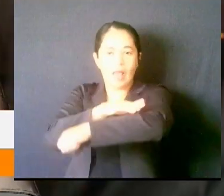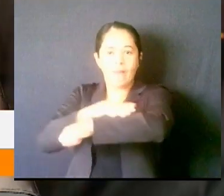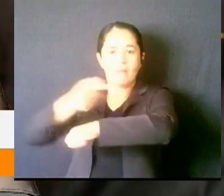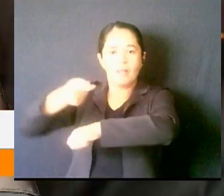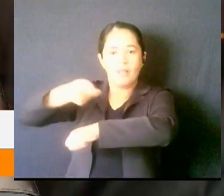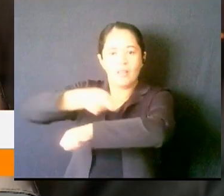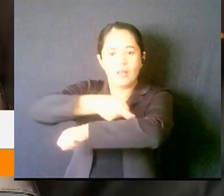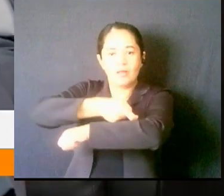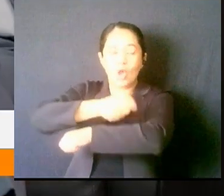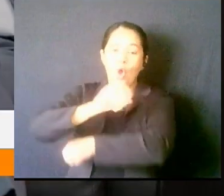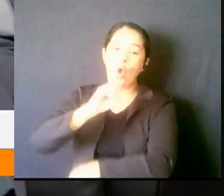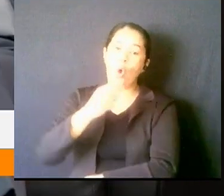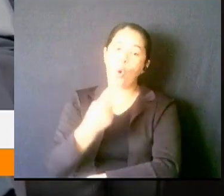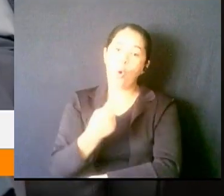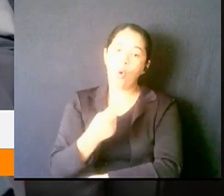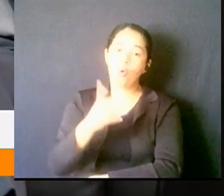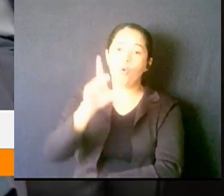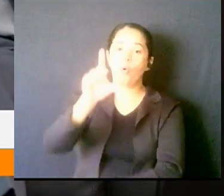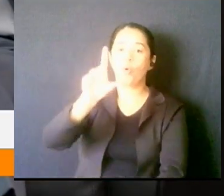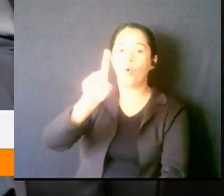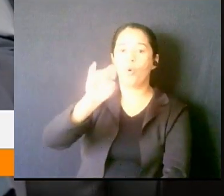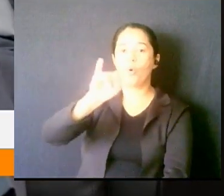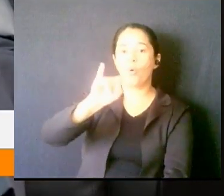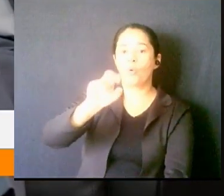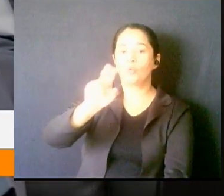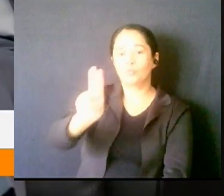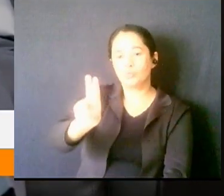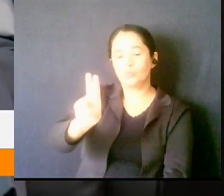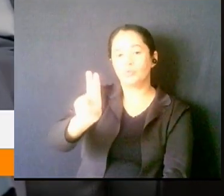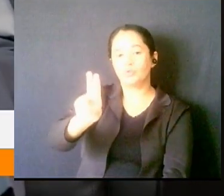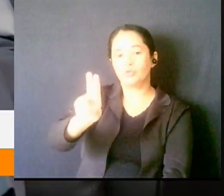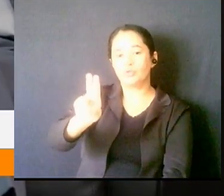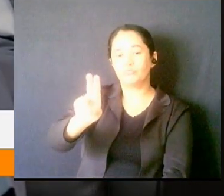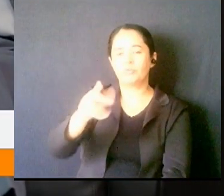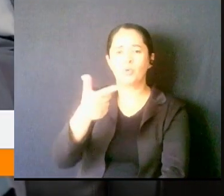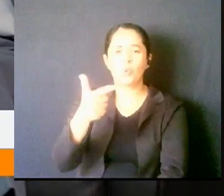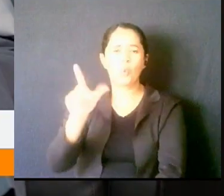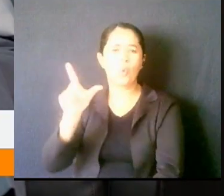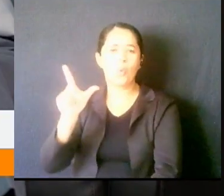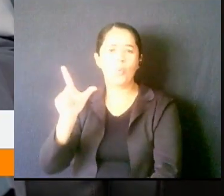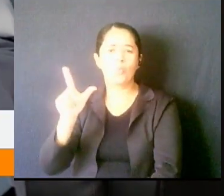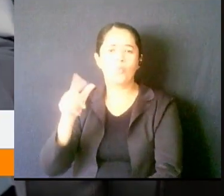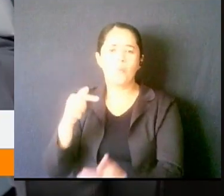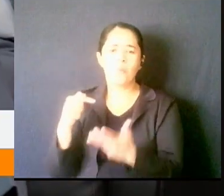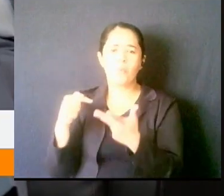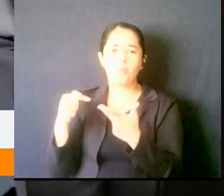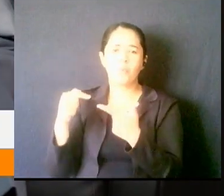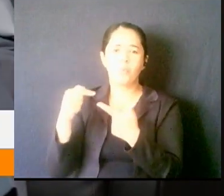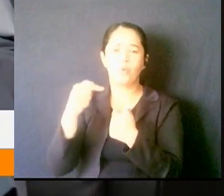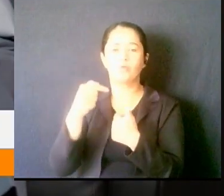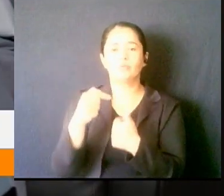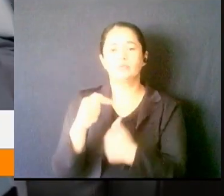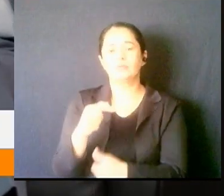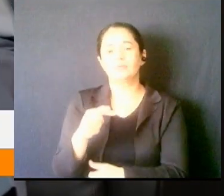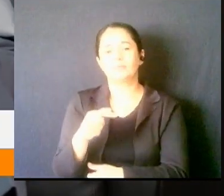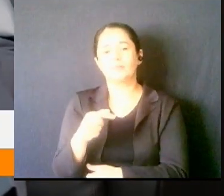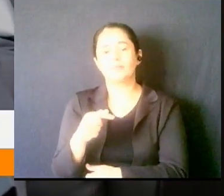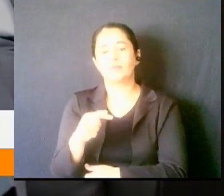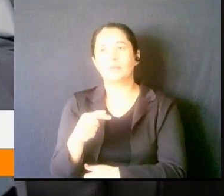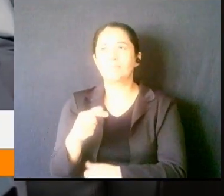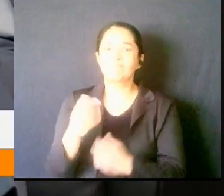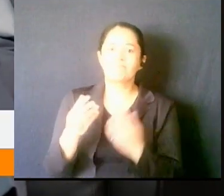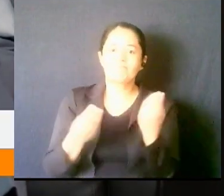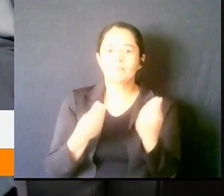o DIU de cobre quanto o DIU de medicado, que são dispositivos que não têm menos